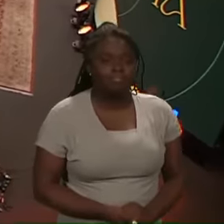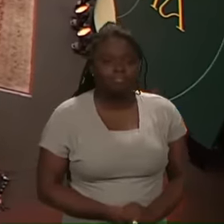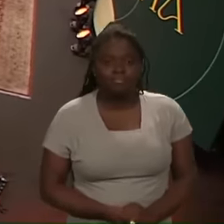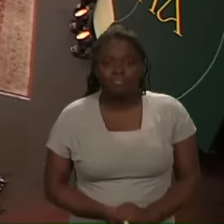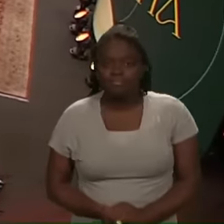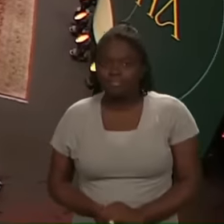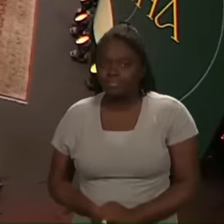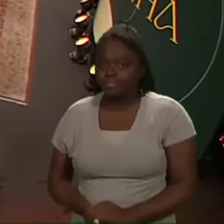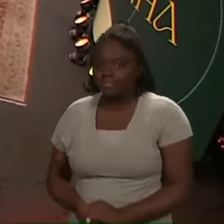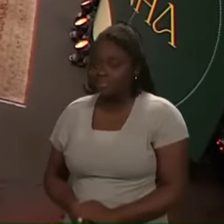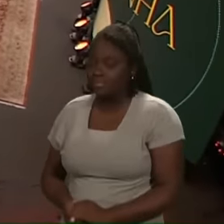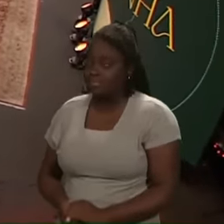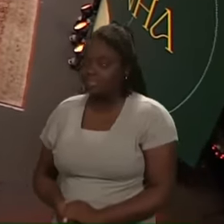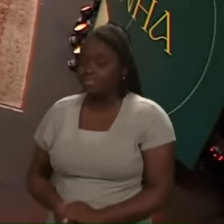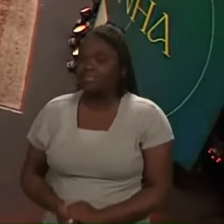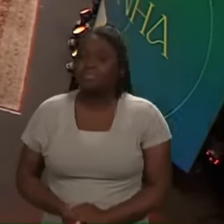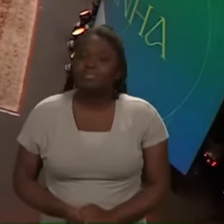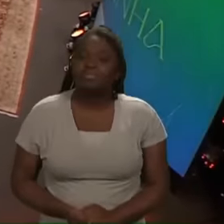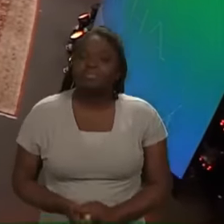Bendito seja o